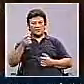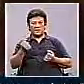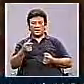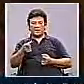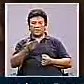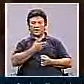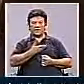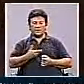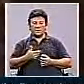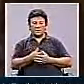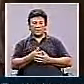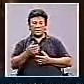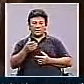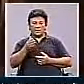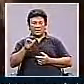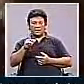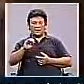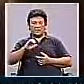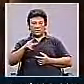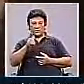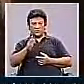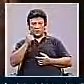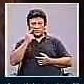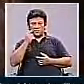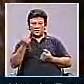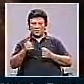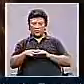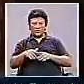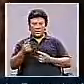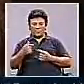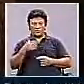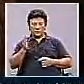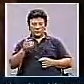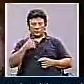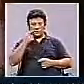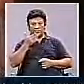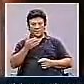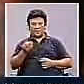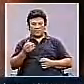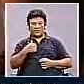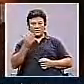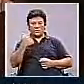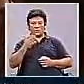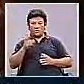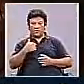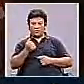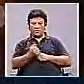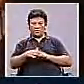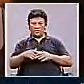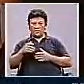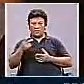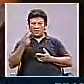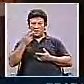automóveis antigos, os mais clássicos? Já experimentou conduzir algum? Já, já experimentei. Realmente nós, quando pilotos da